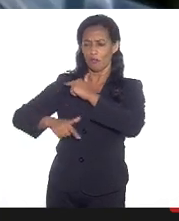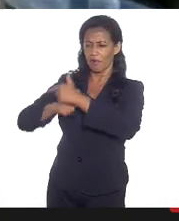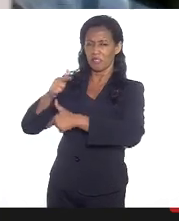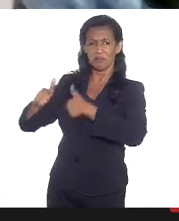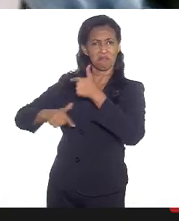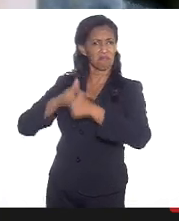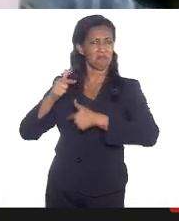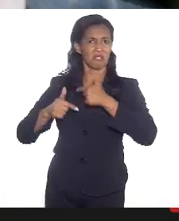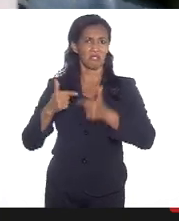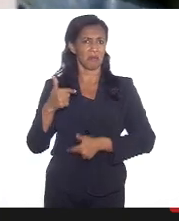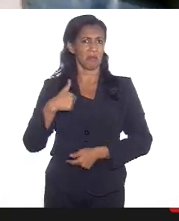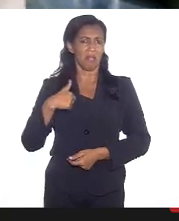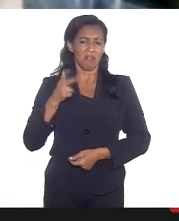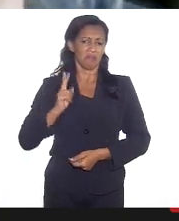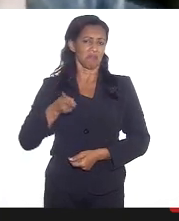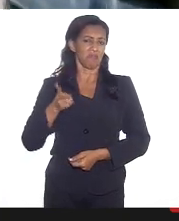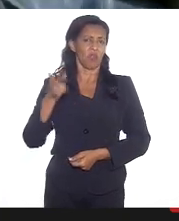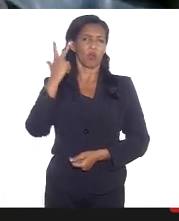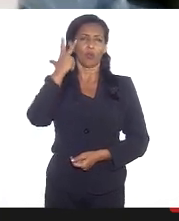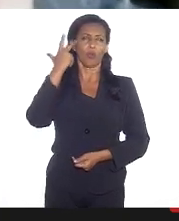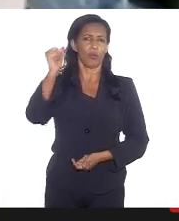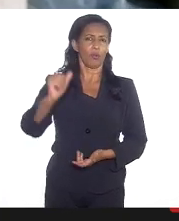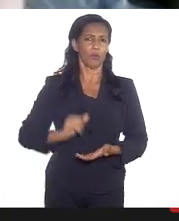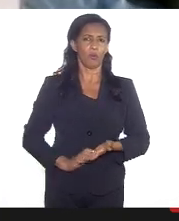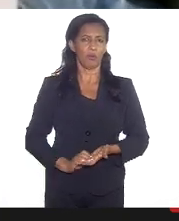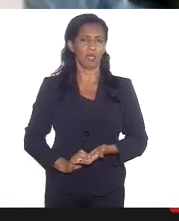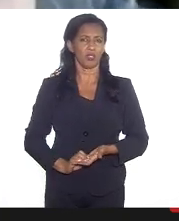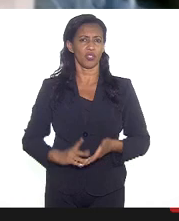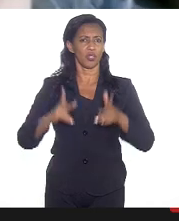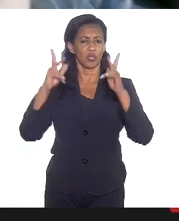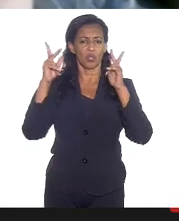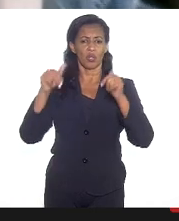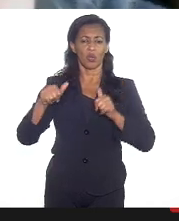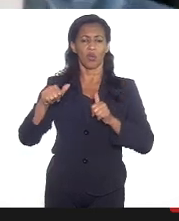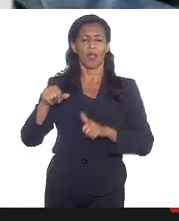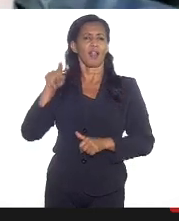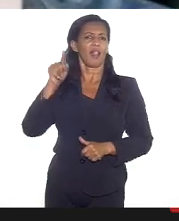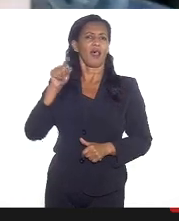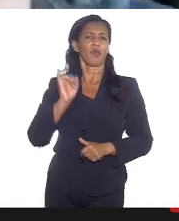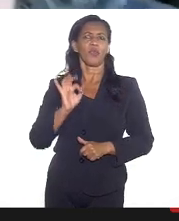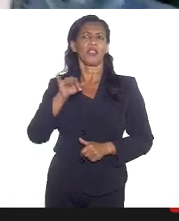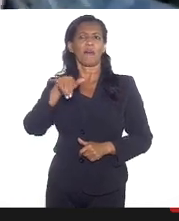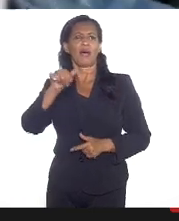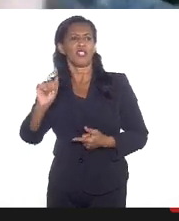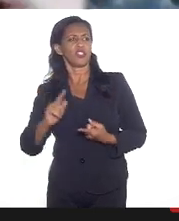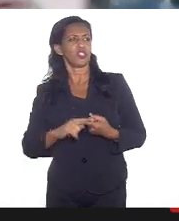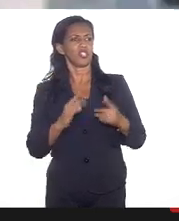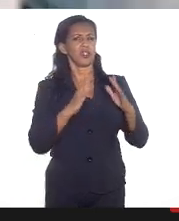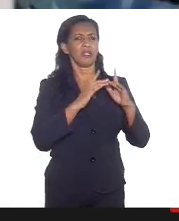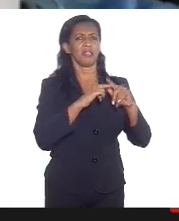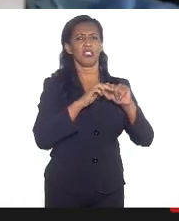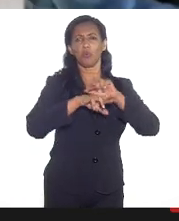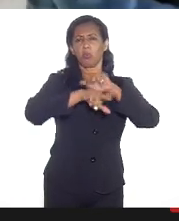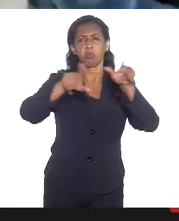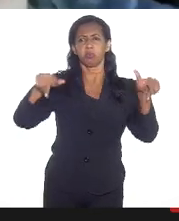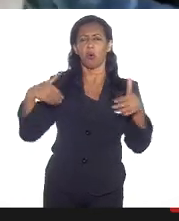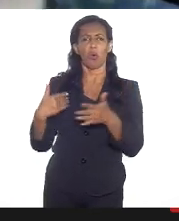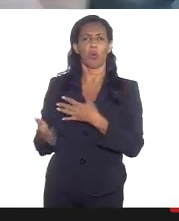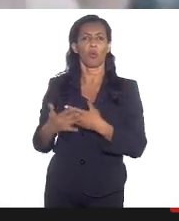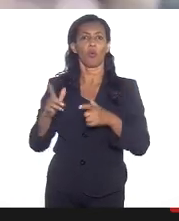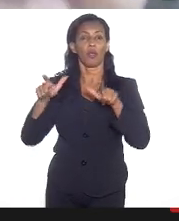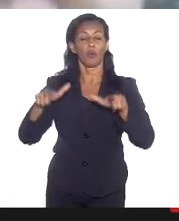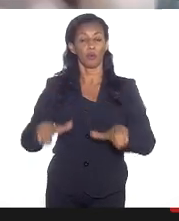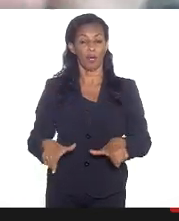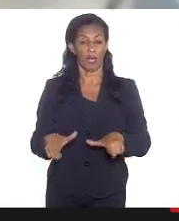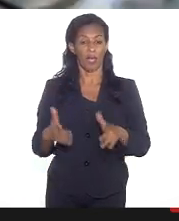coisa ande normalmente. Como é nas Forças Armadas, no Itamaraty ou na Igreja. Quem vem, assume e toca.